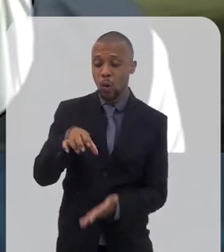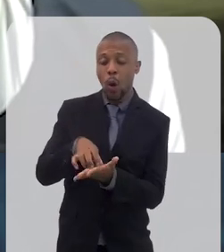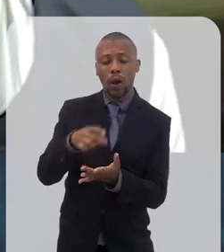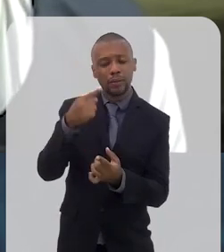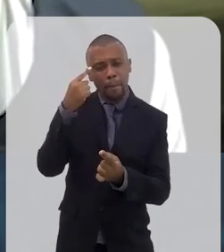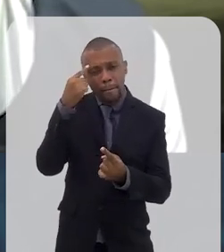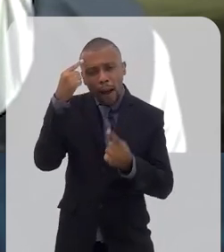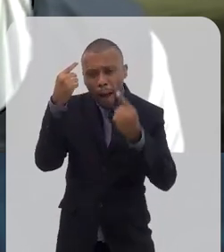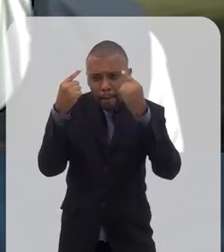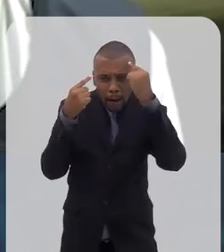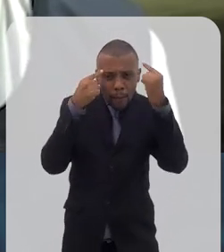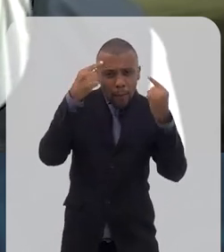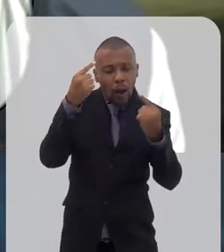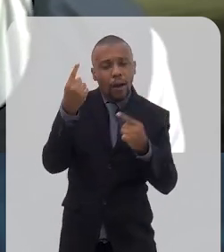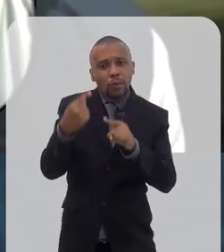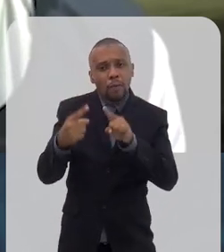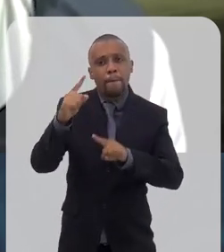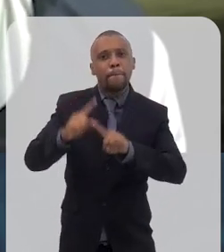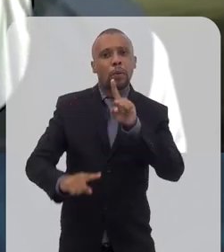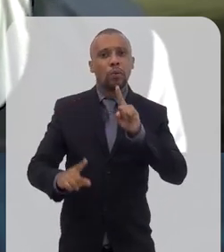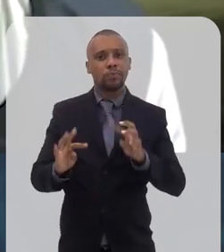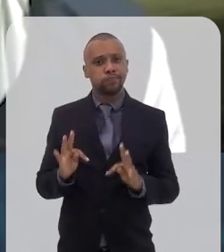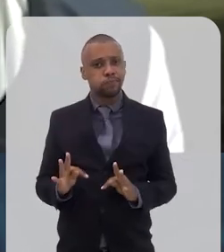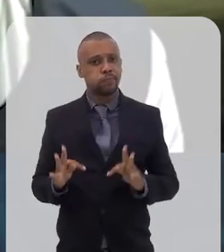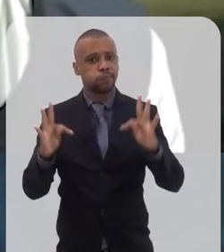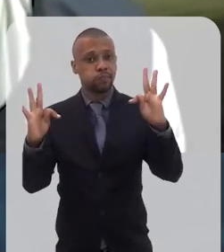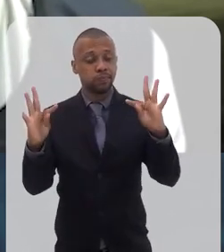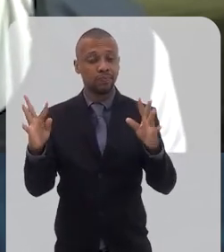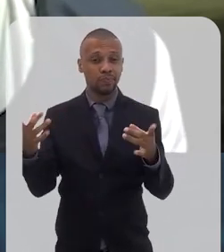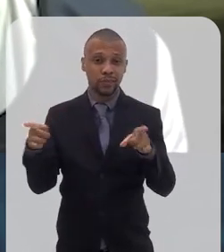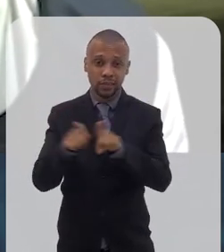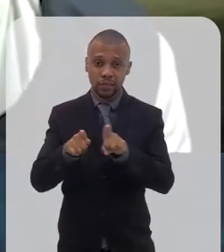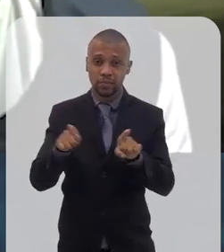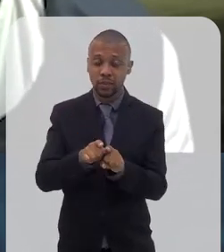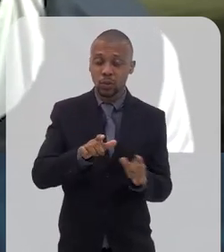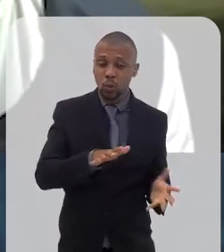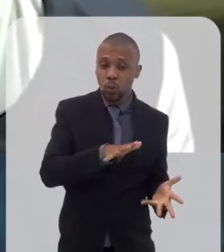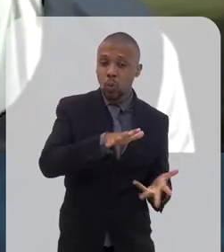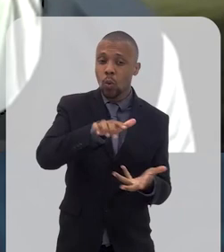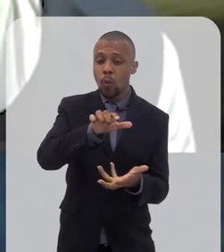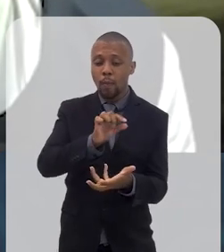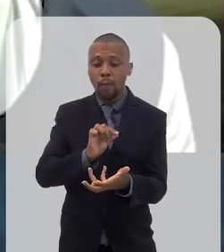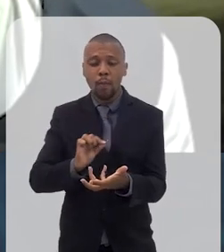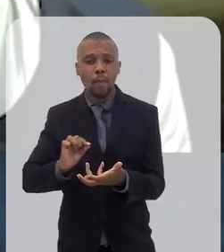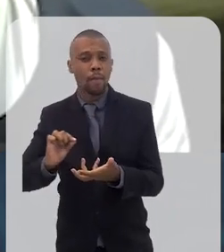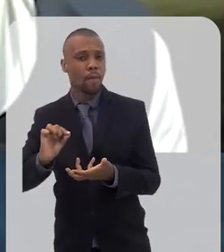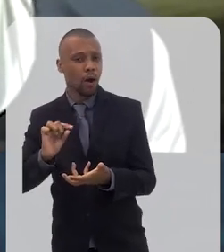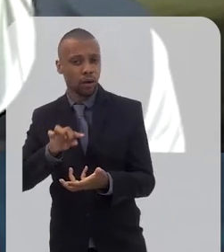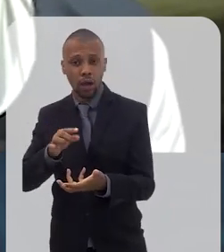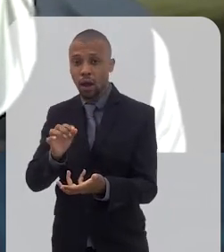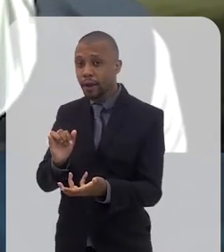inovando e está sempre à frente em questões tecnológicas. Inclusive, mundialmente, o IBGE